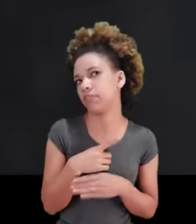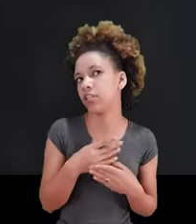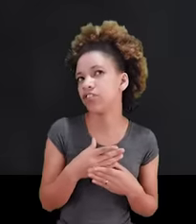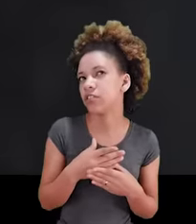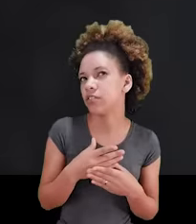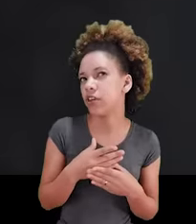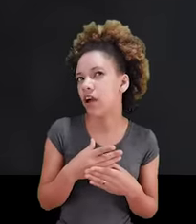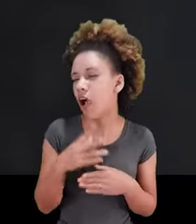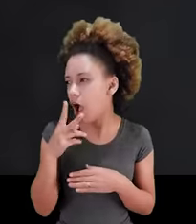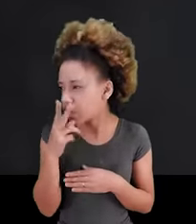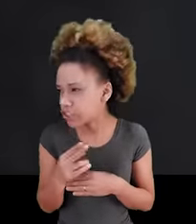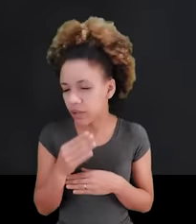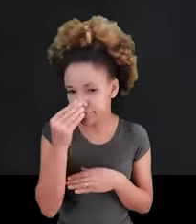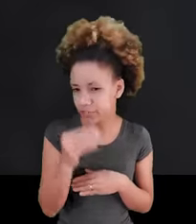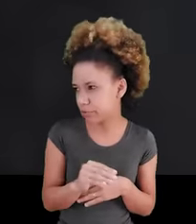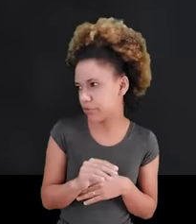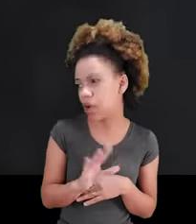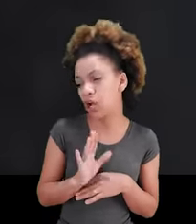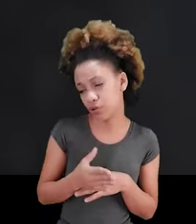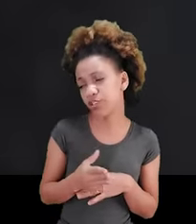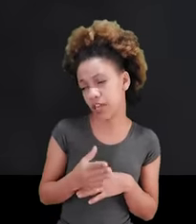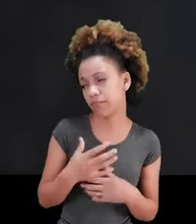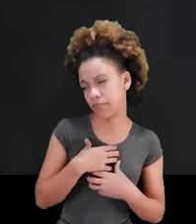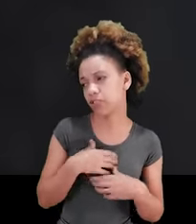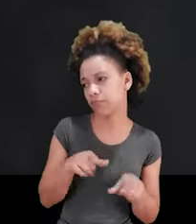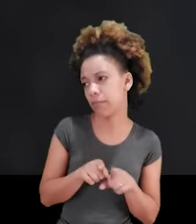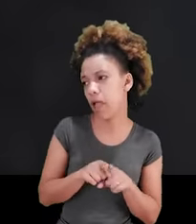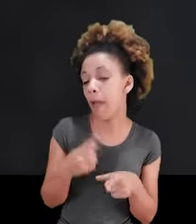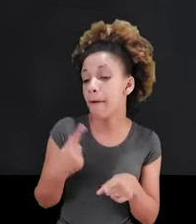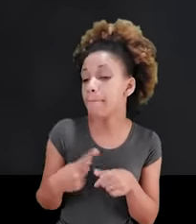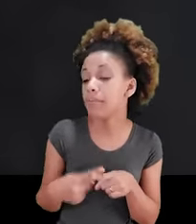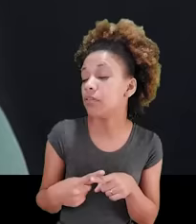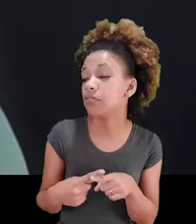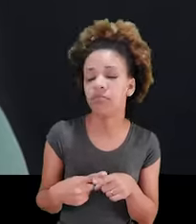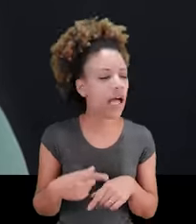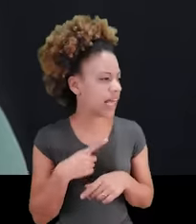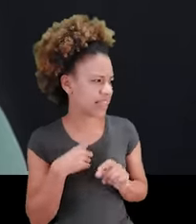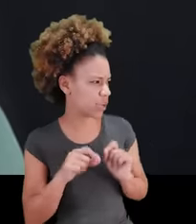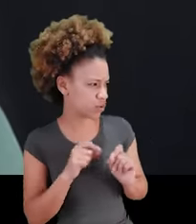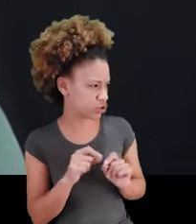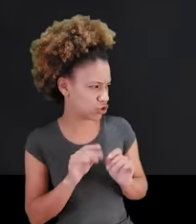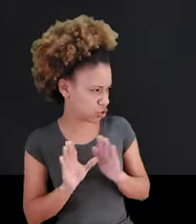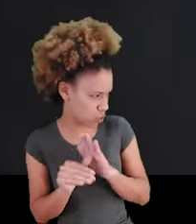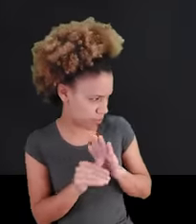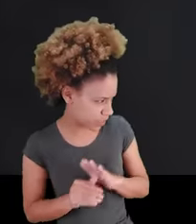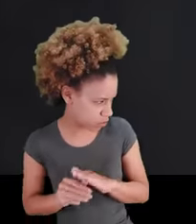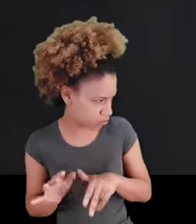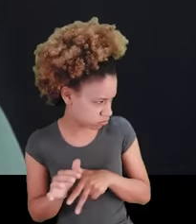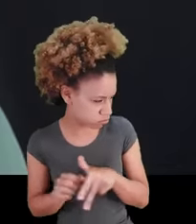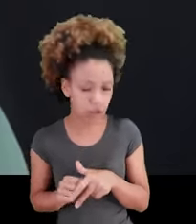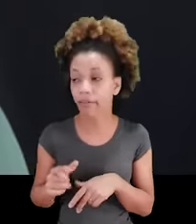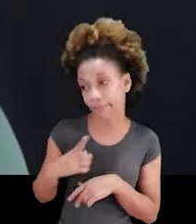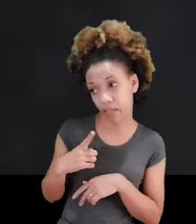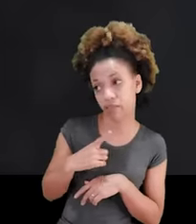De se achar inferior. Já foi mais também. Mas ainda há um bocadinho a coisa do... Tem uma coisa de corrupção aqui? Tem.